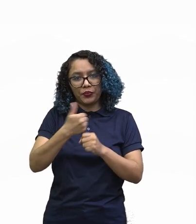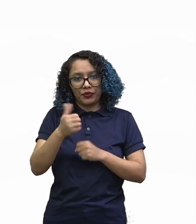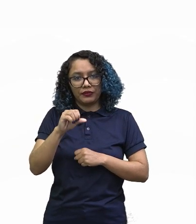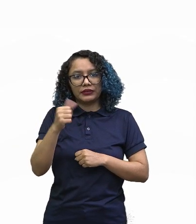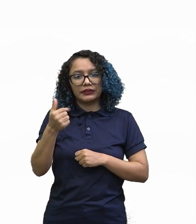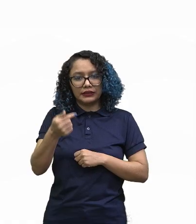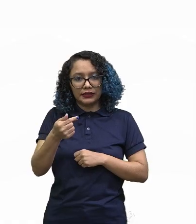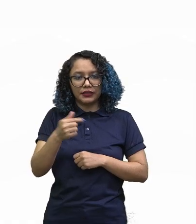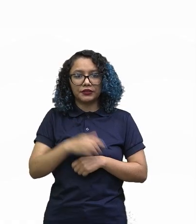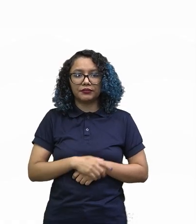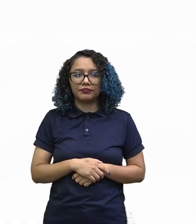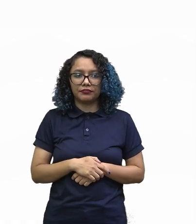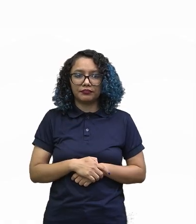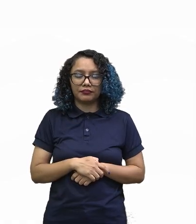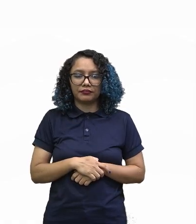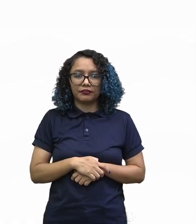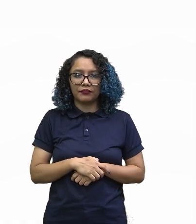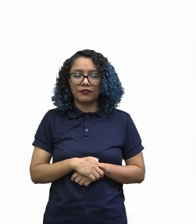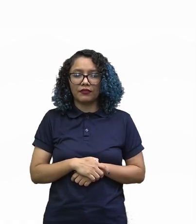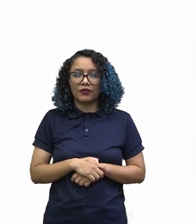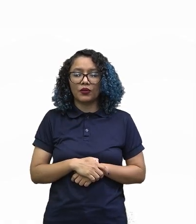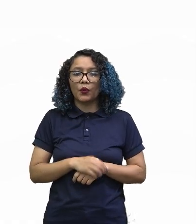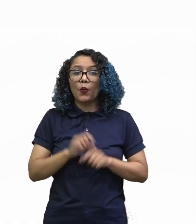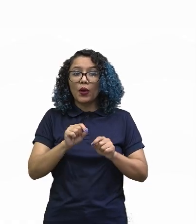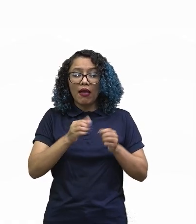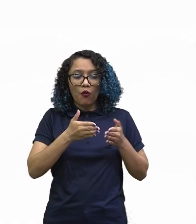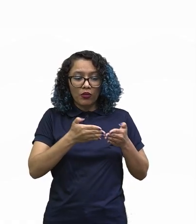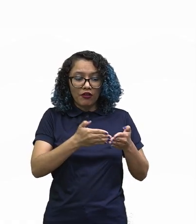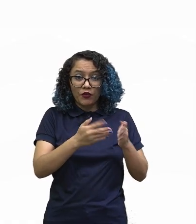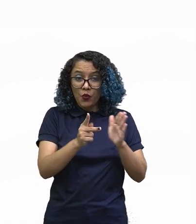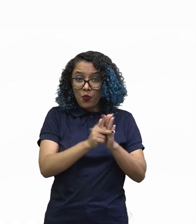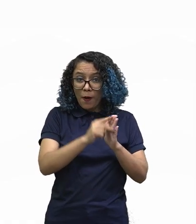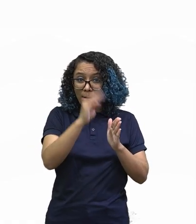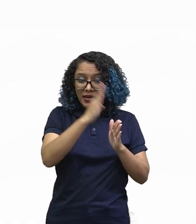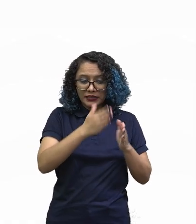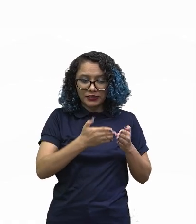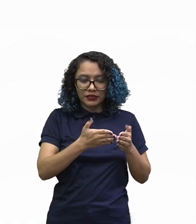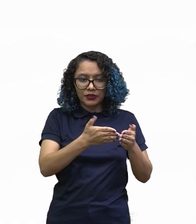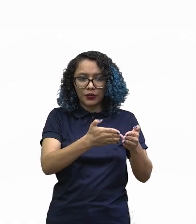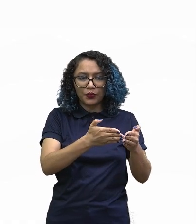1917, após, né, navios brasileiros serem